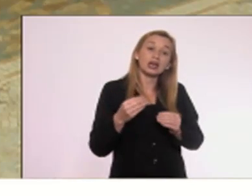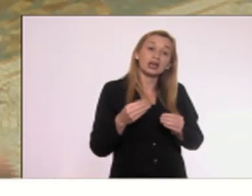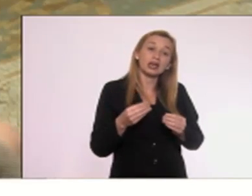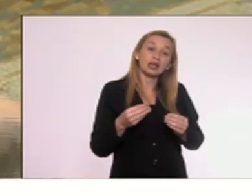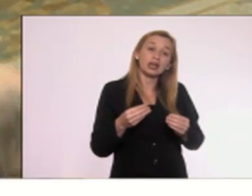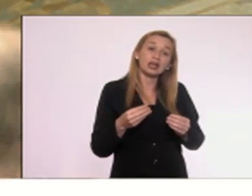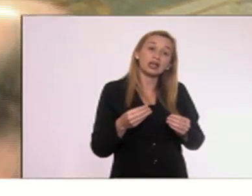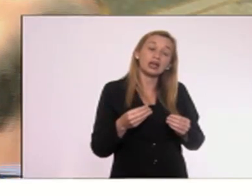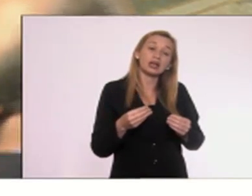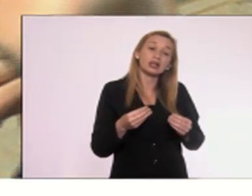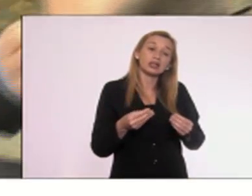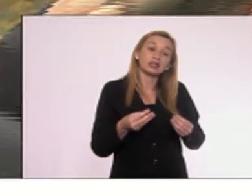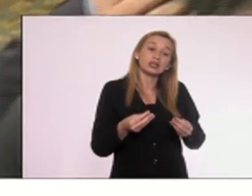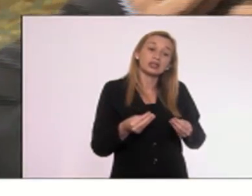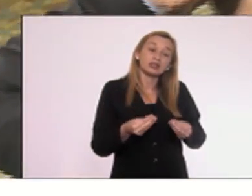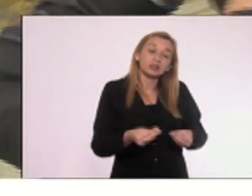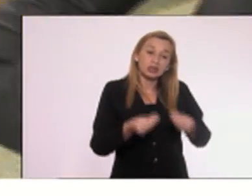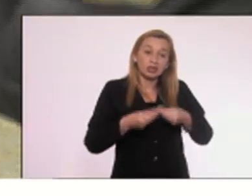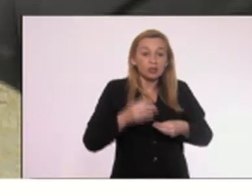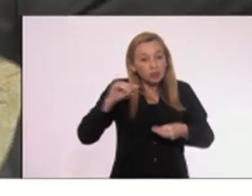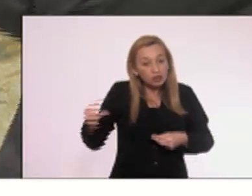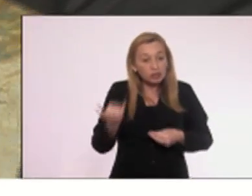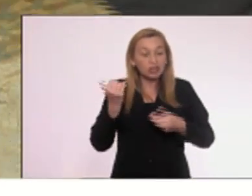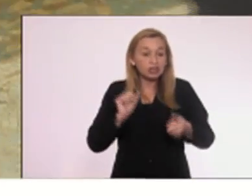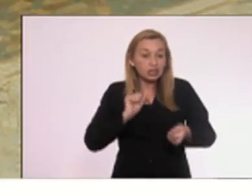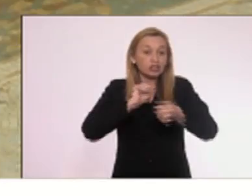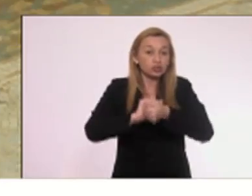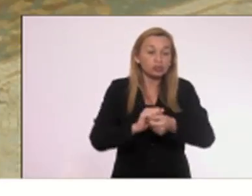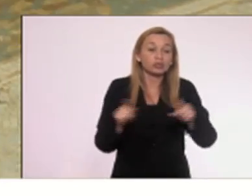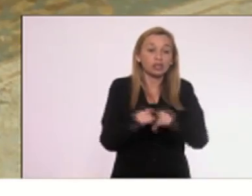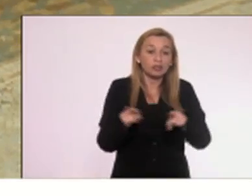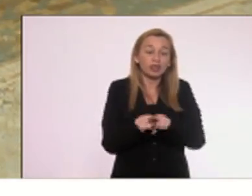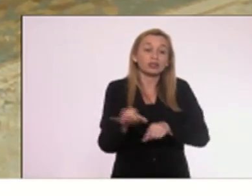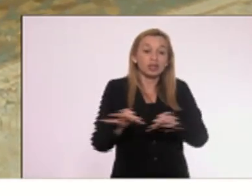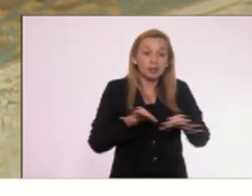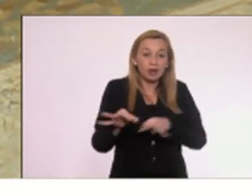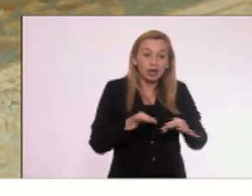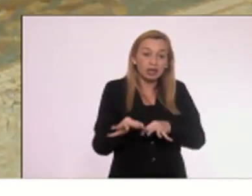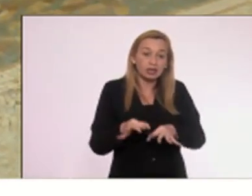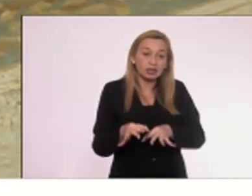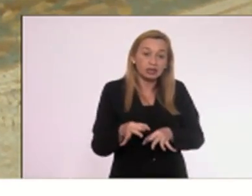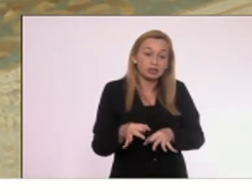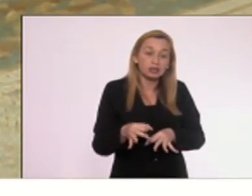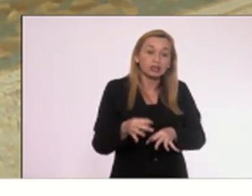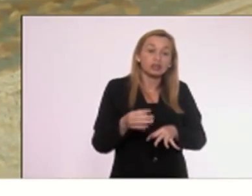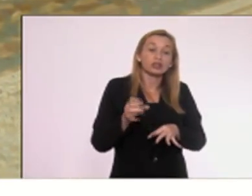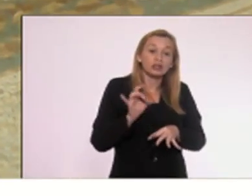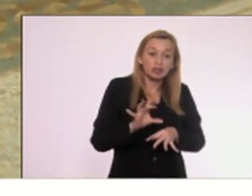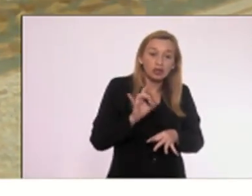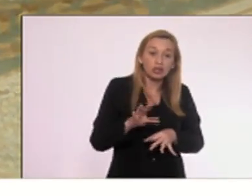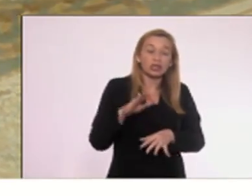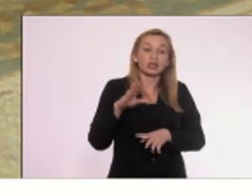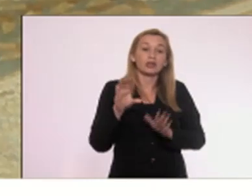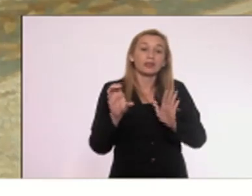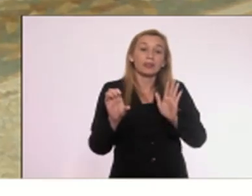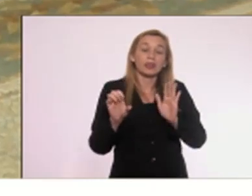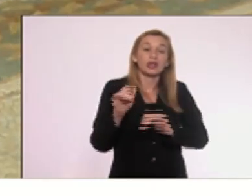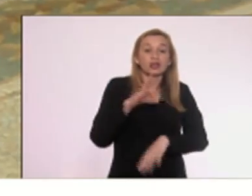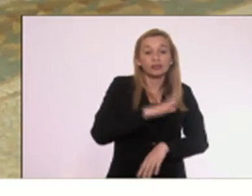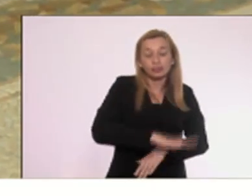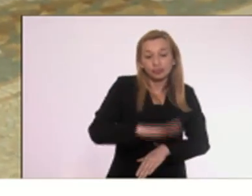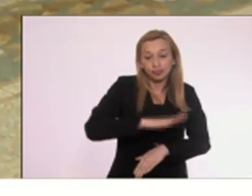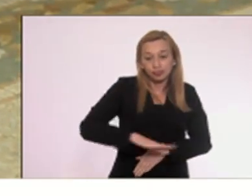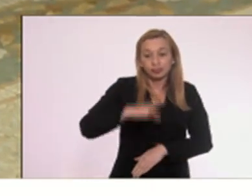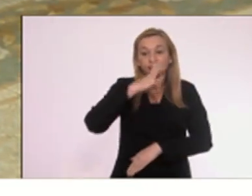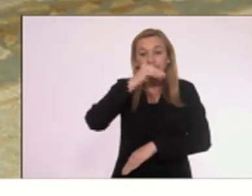a coautoria, agradeço a deputada, e com certeza só quem ganha serão as crianças, os adolescentes, o Estado,